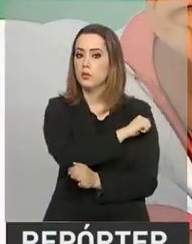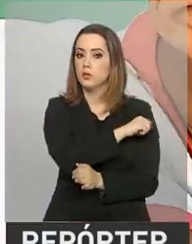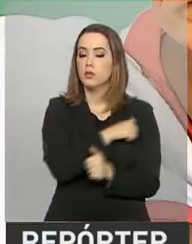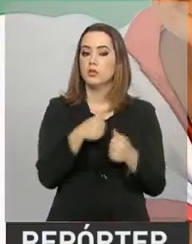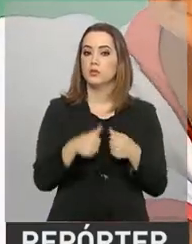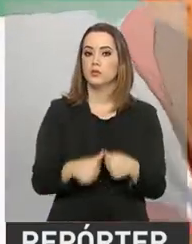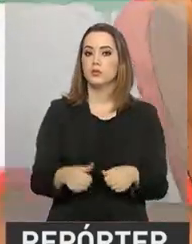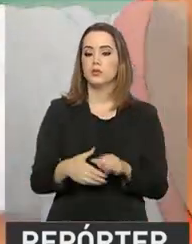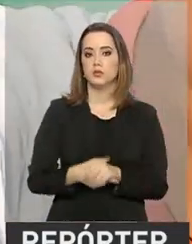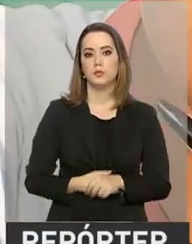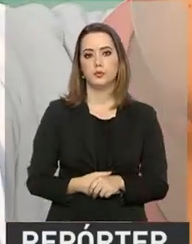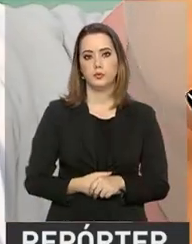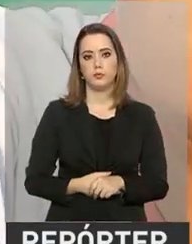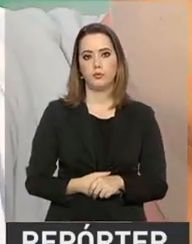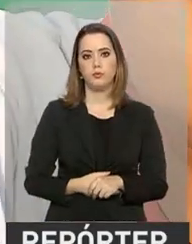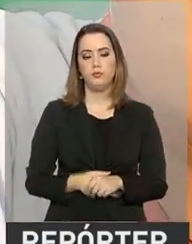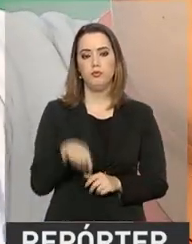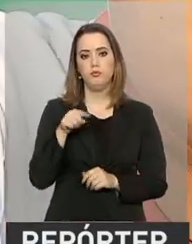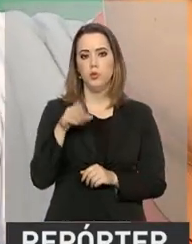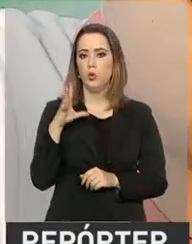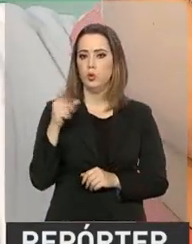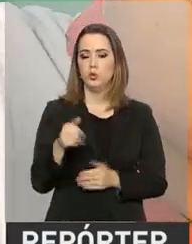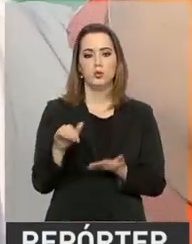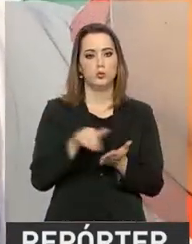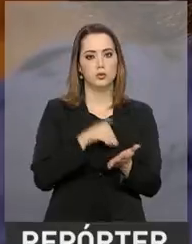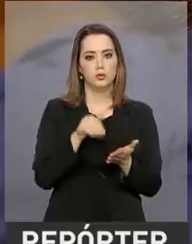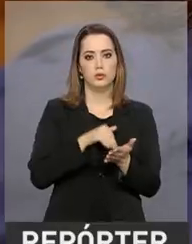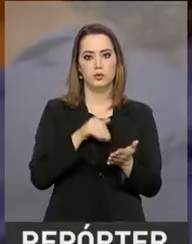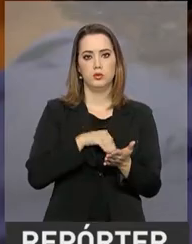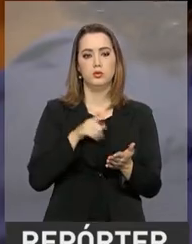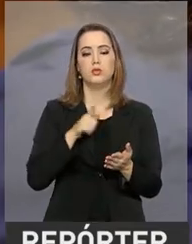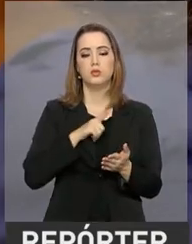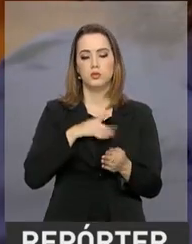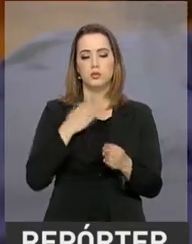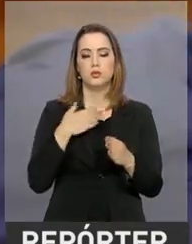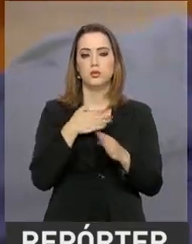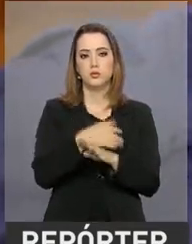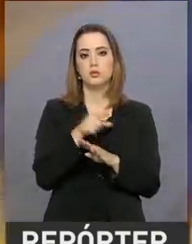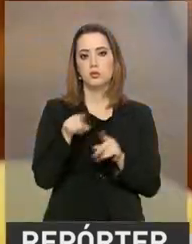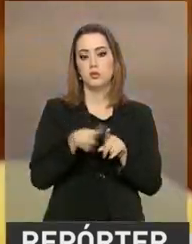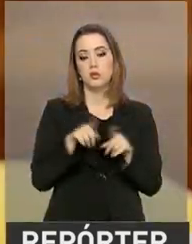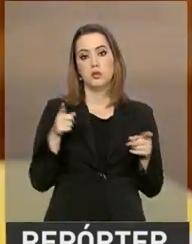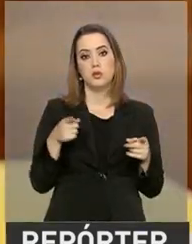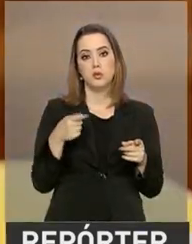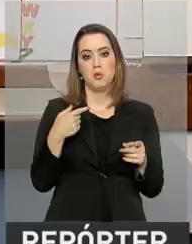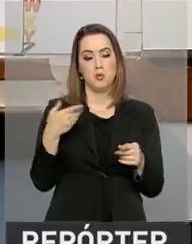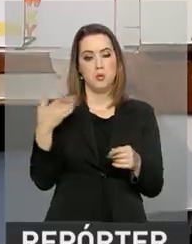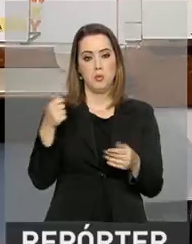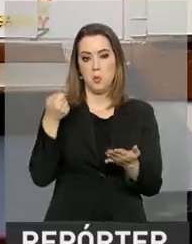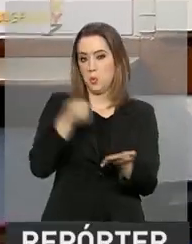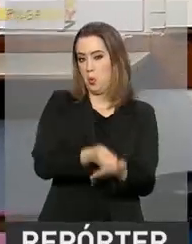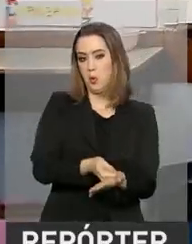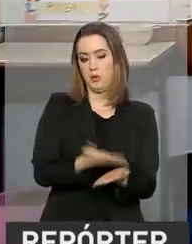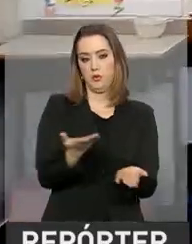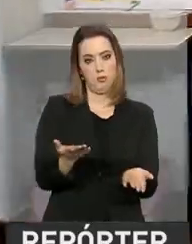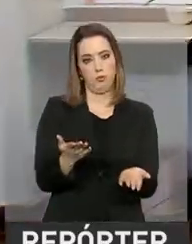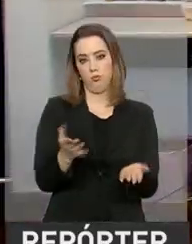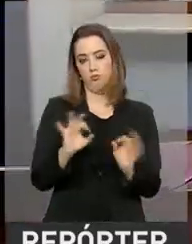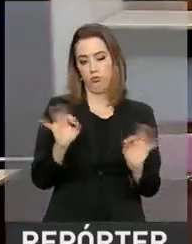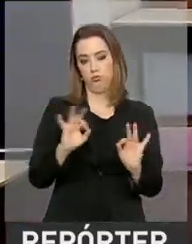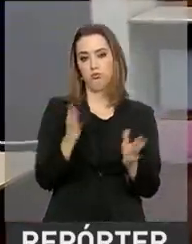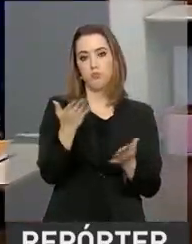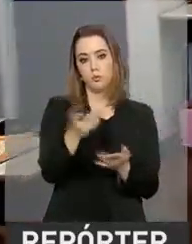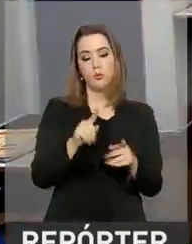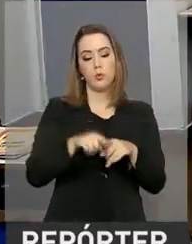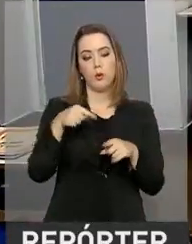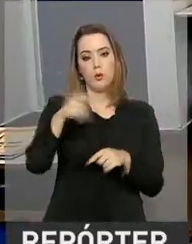todas as secretarias de educação tem acesso à provinha Brasil mas a aplicação não é obrigatória neste segundo semestre a